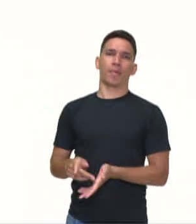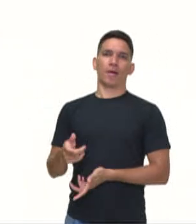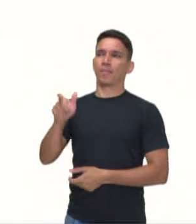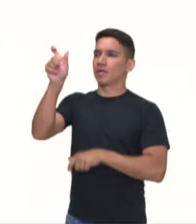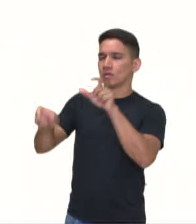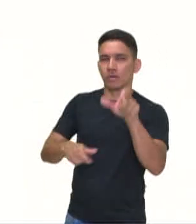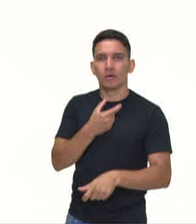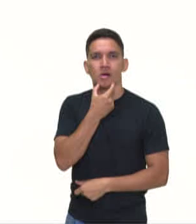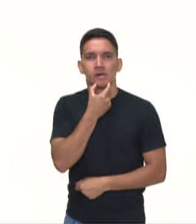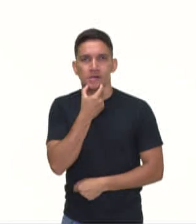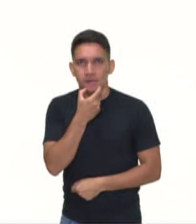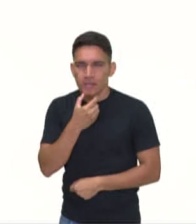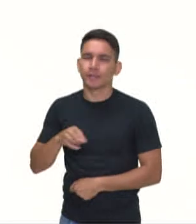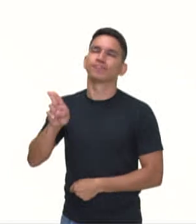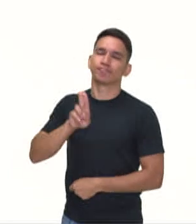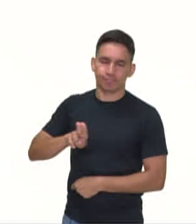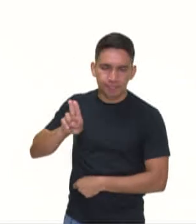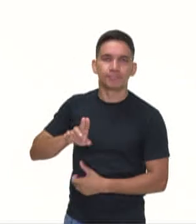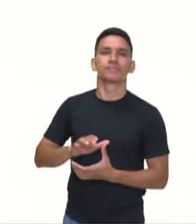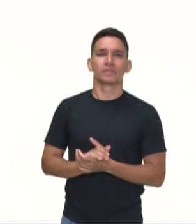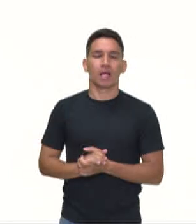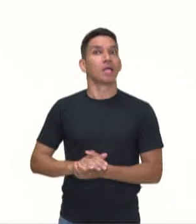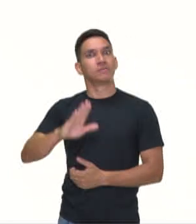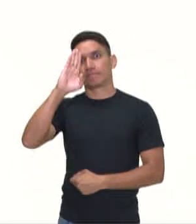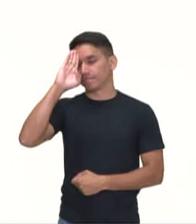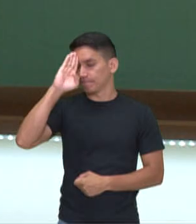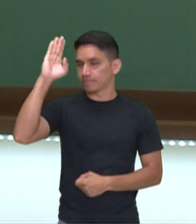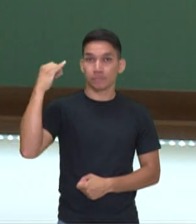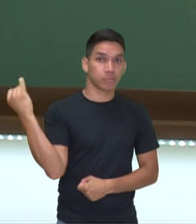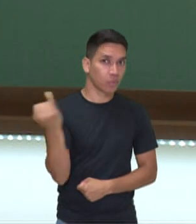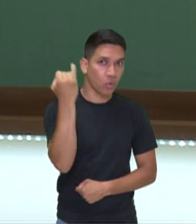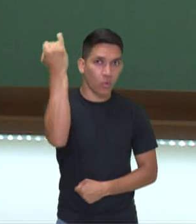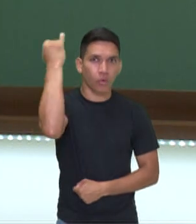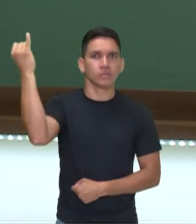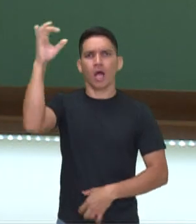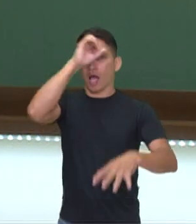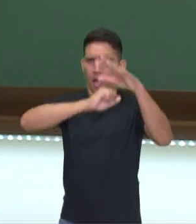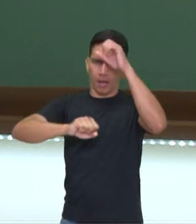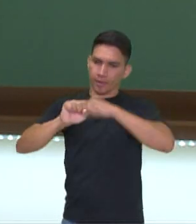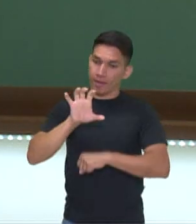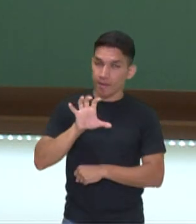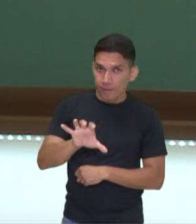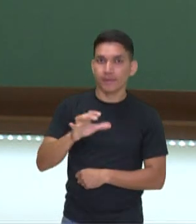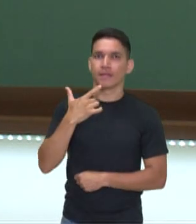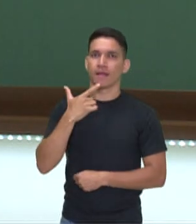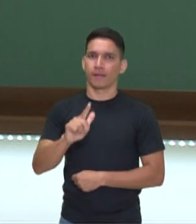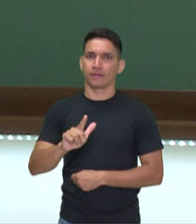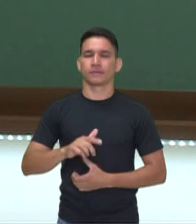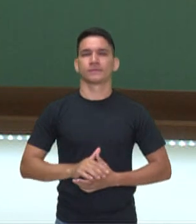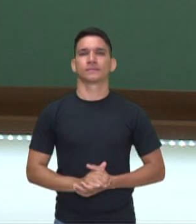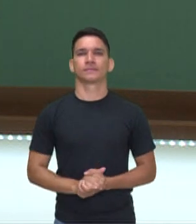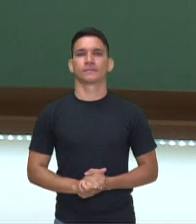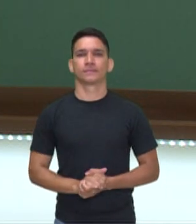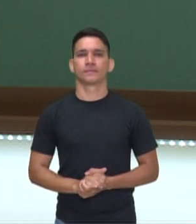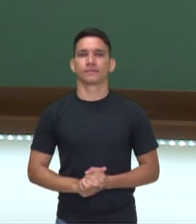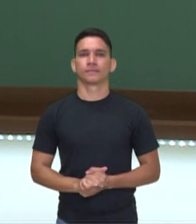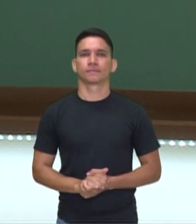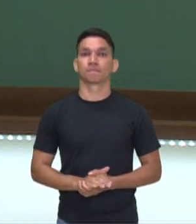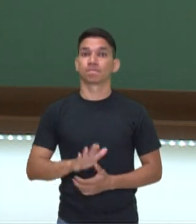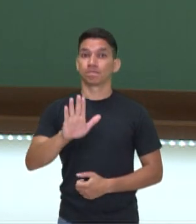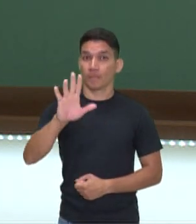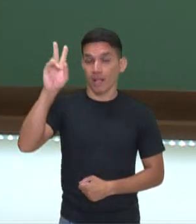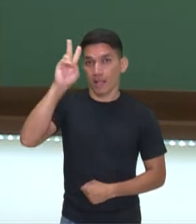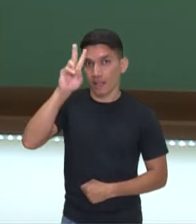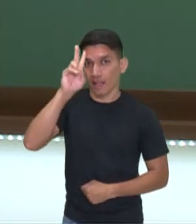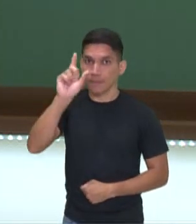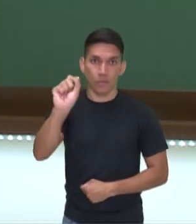inglesa e, portanto, essenciais para o aprendizado ou para quem aprende esse idioma, né? Lembrando que